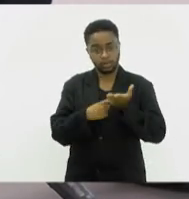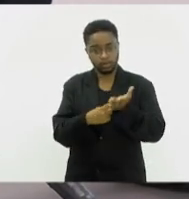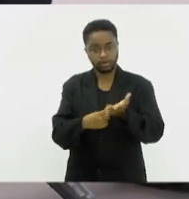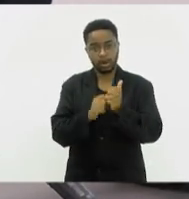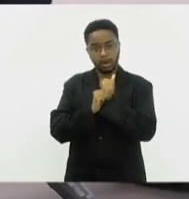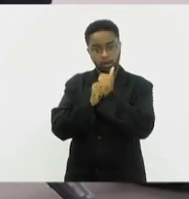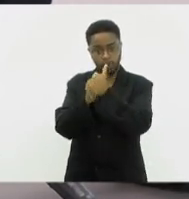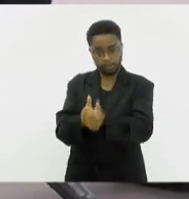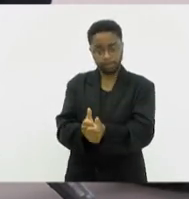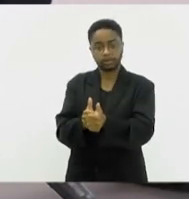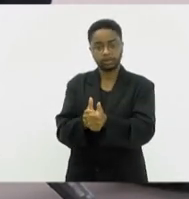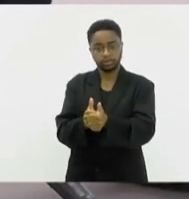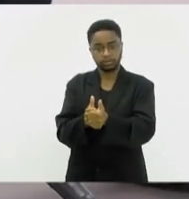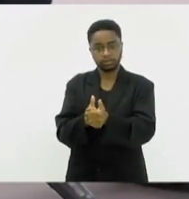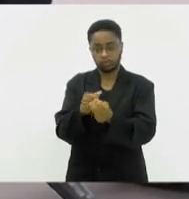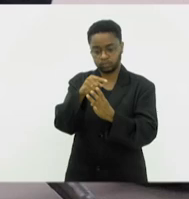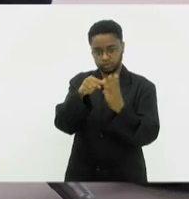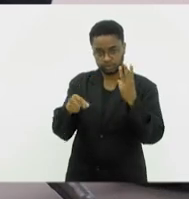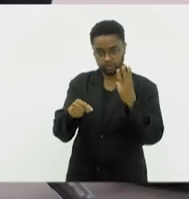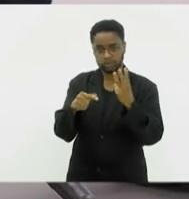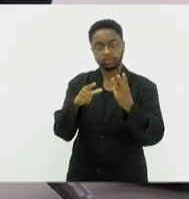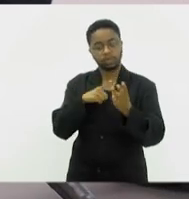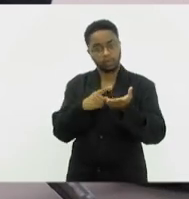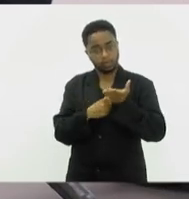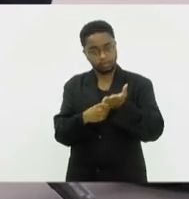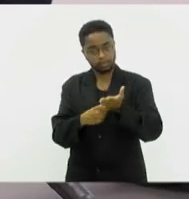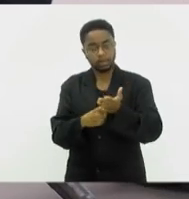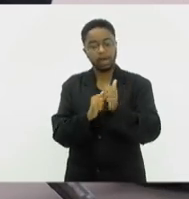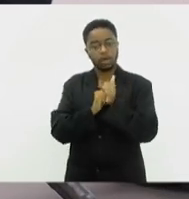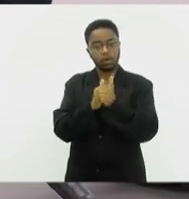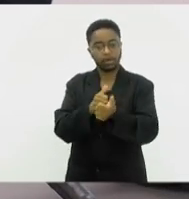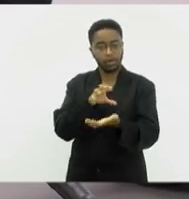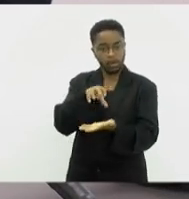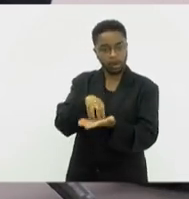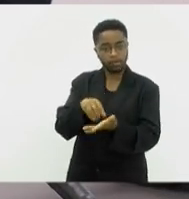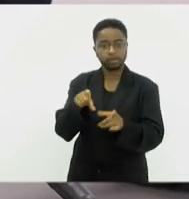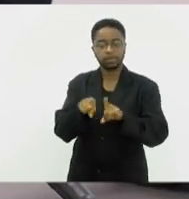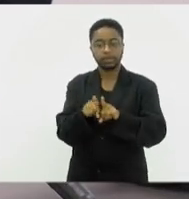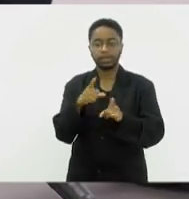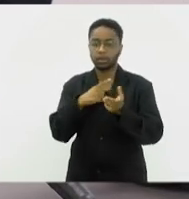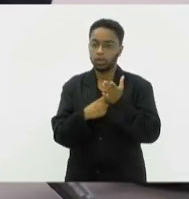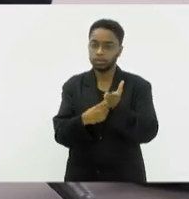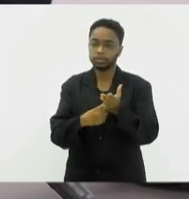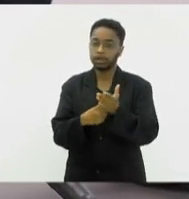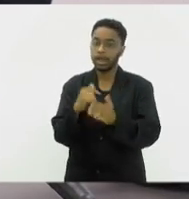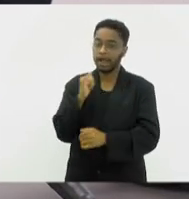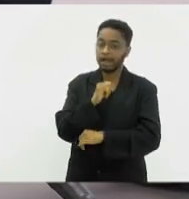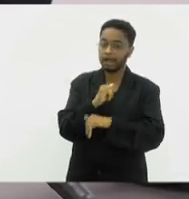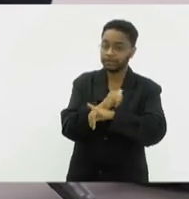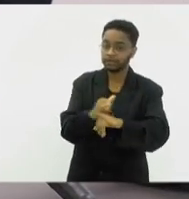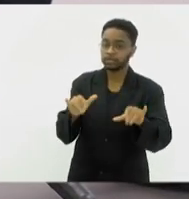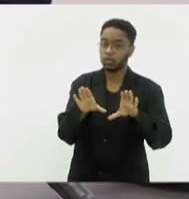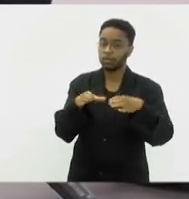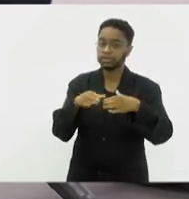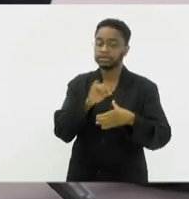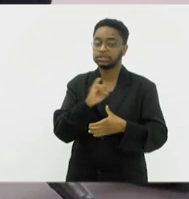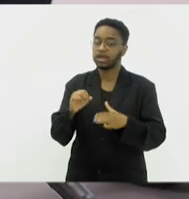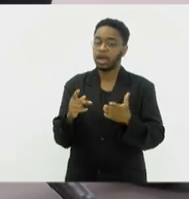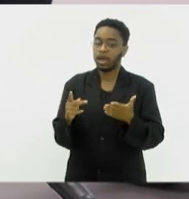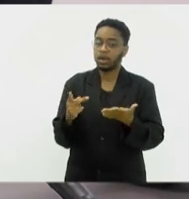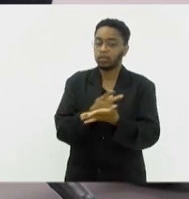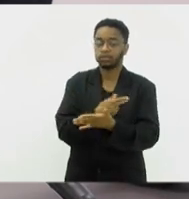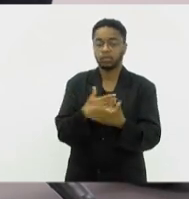acompanhar todos eles, me comprometo a acompanhar o órgão, comprometo inclusive a notificar a comissão em qualquer